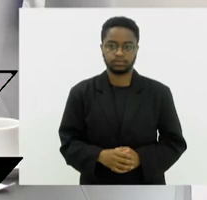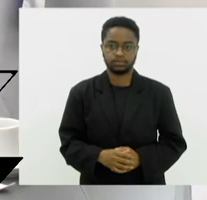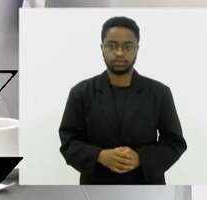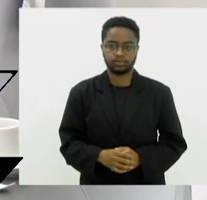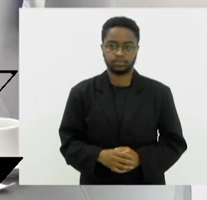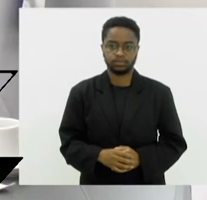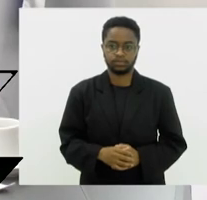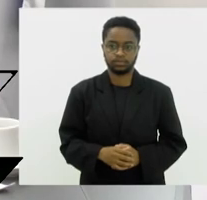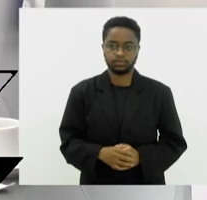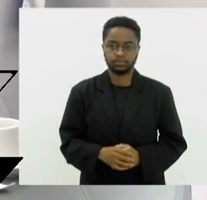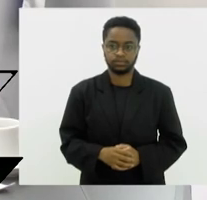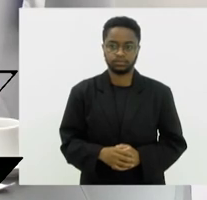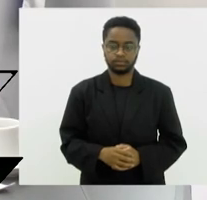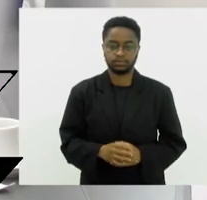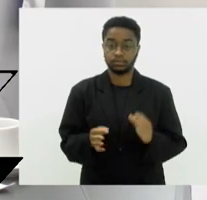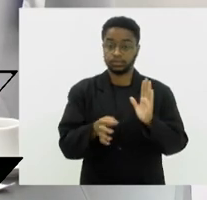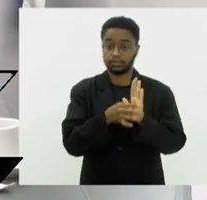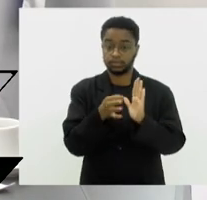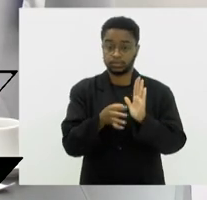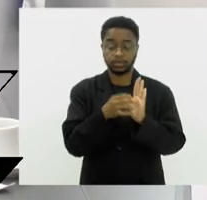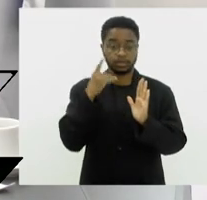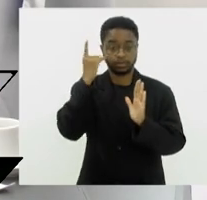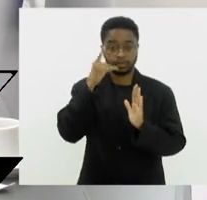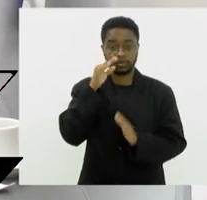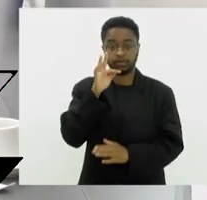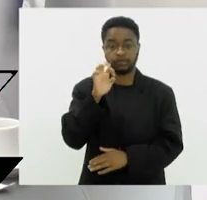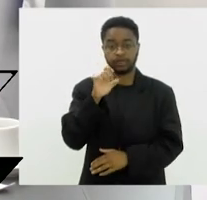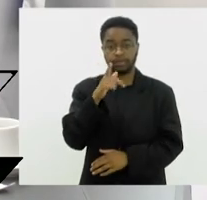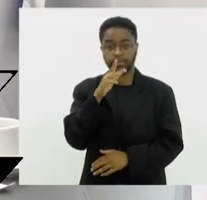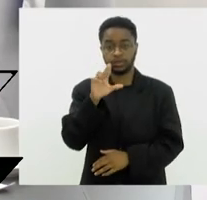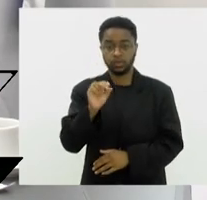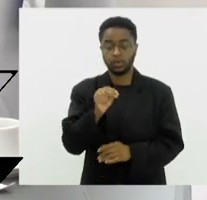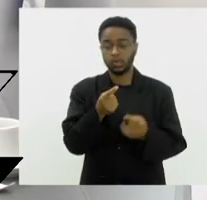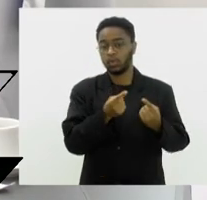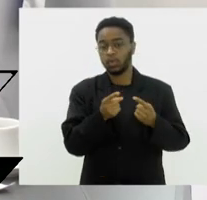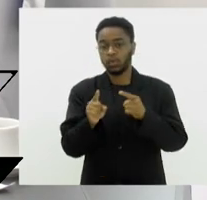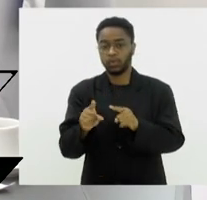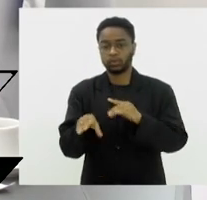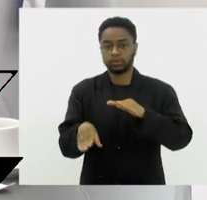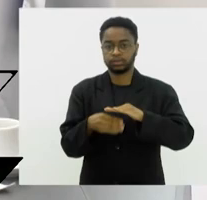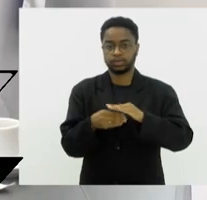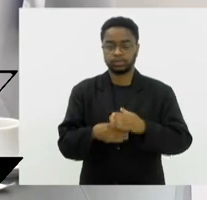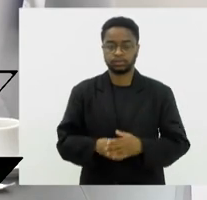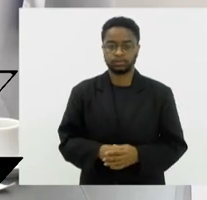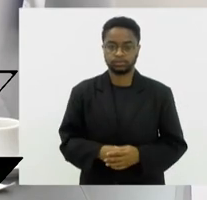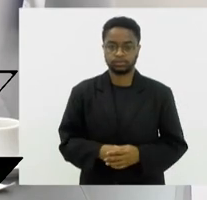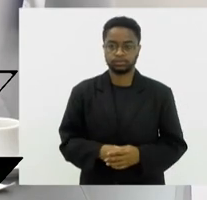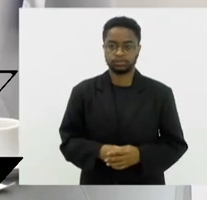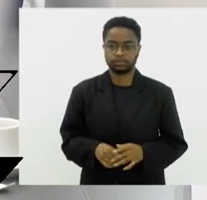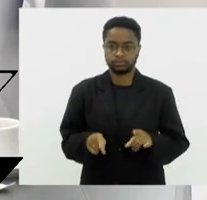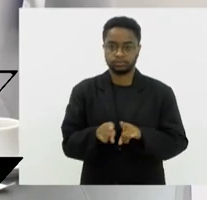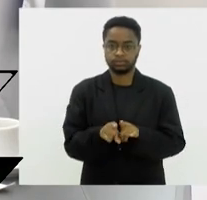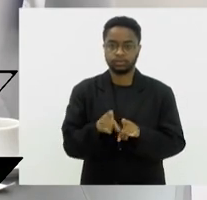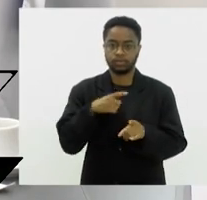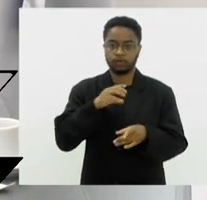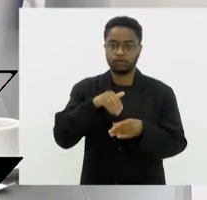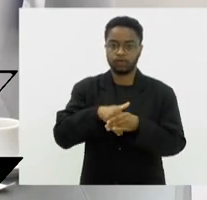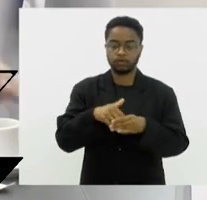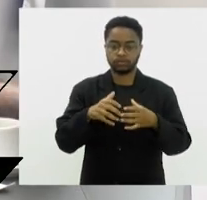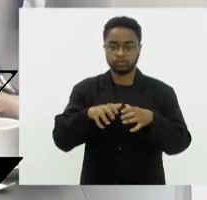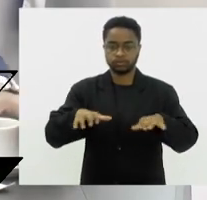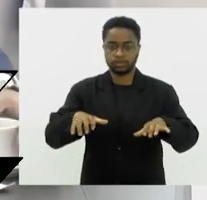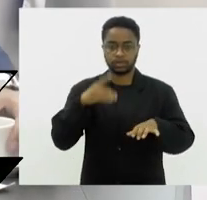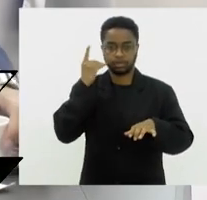É o parecer, verdade. Parecer do deputado Filipinho Raves, contrário às emendas. E há um voto em divergência, deputado Luiz Paulo, a quem eu